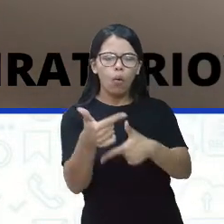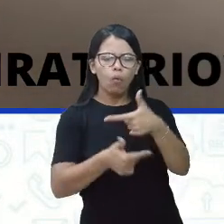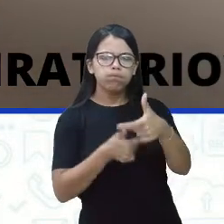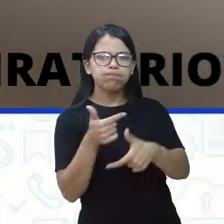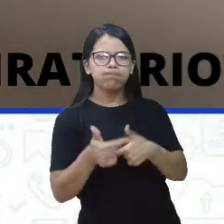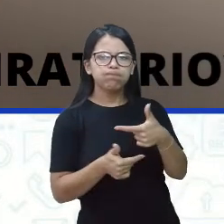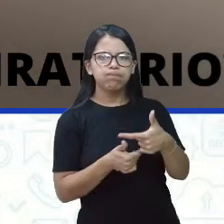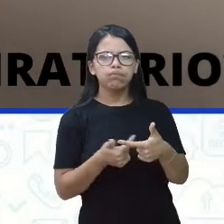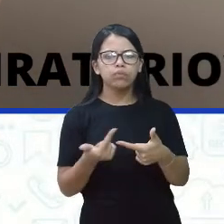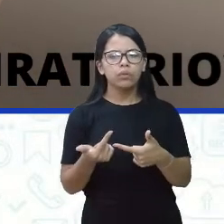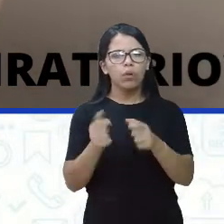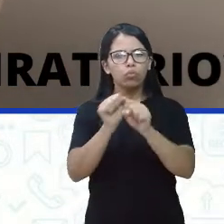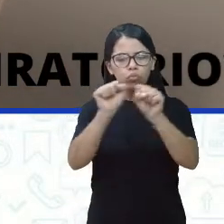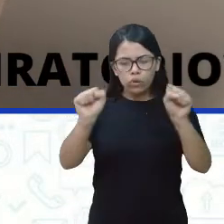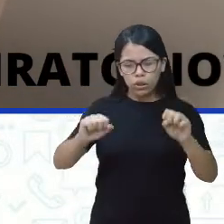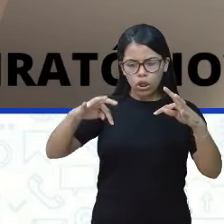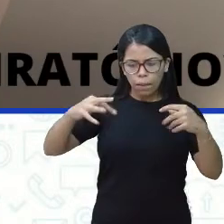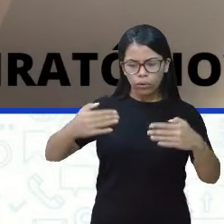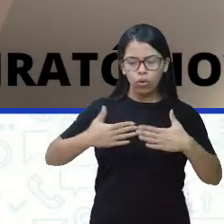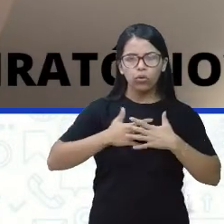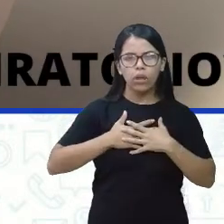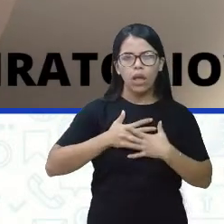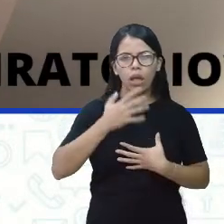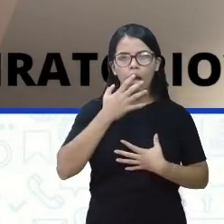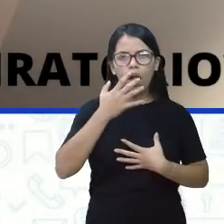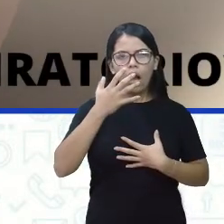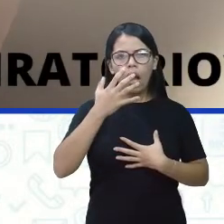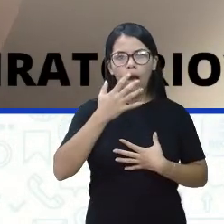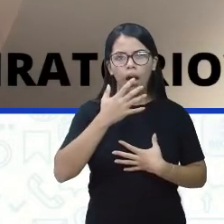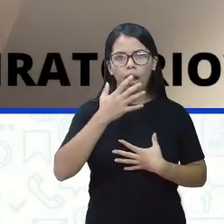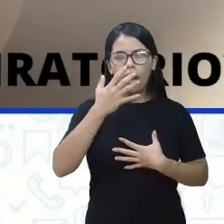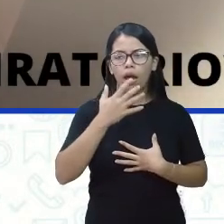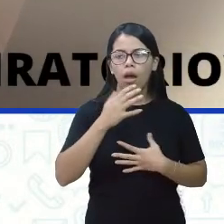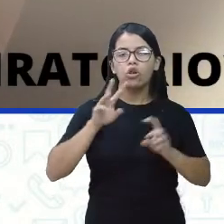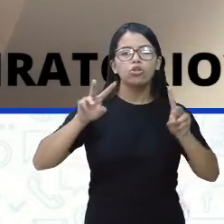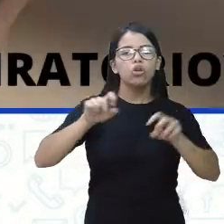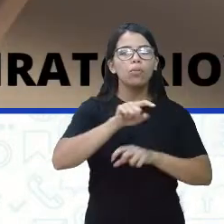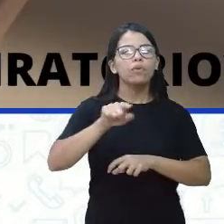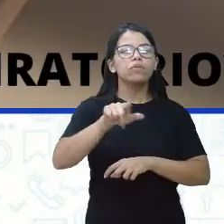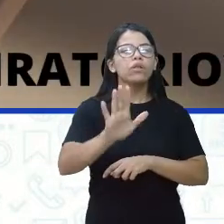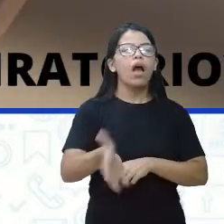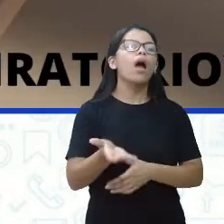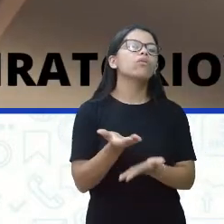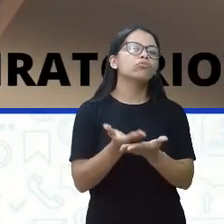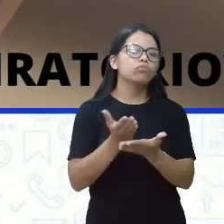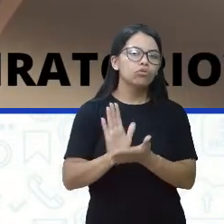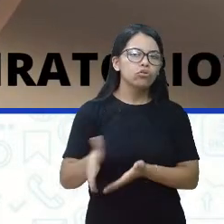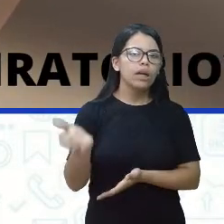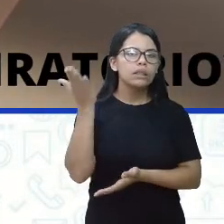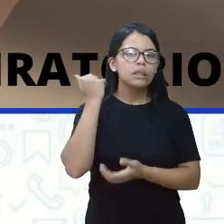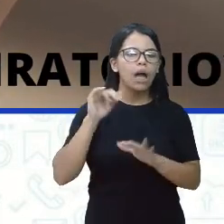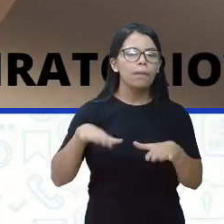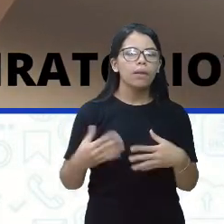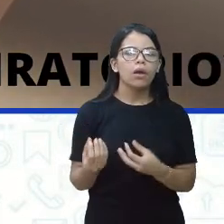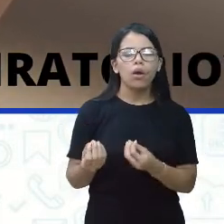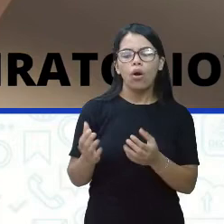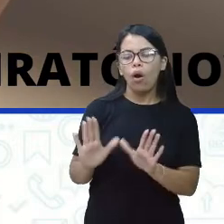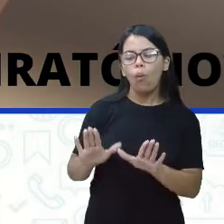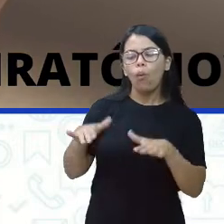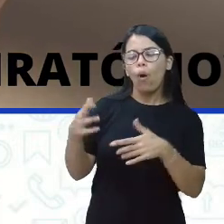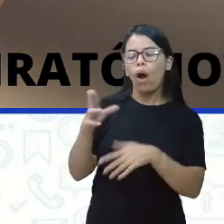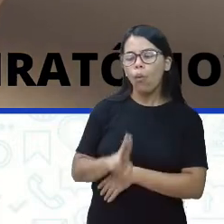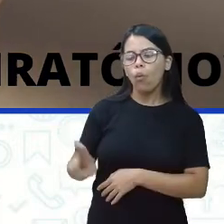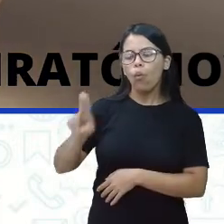sistema respiratório? E aí, pessoal, diante do que vocês já estudaram, diante do que vocês já sabem, qual é a função do